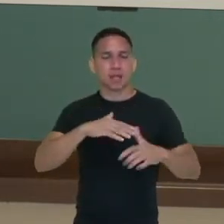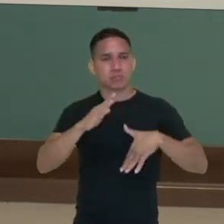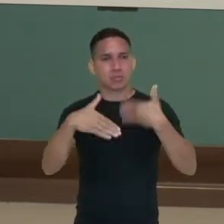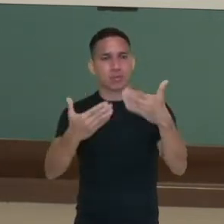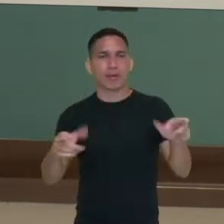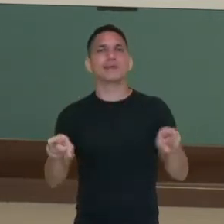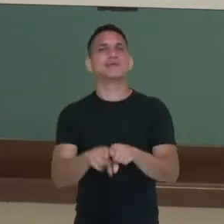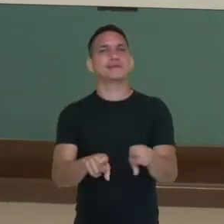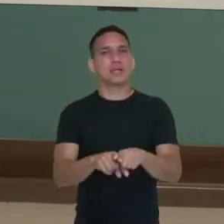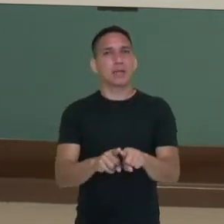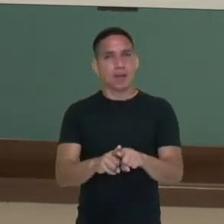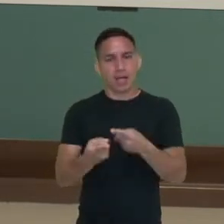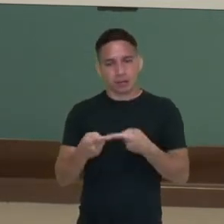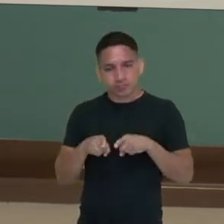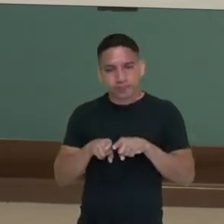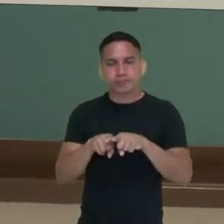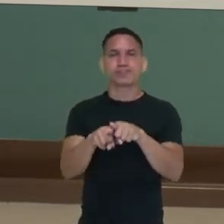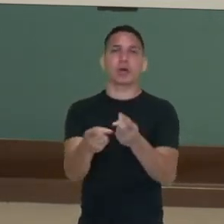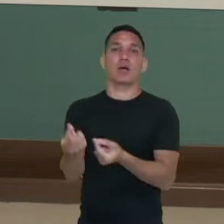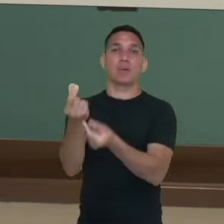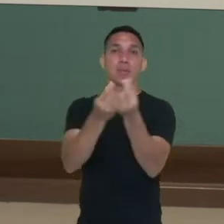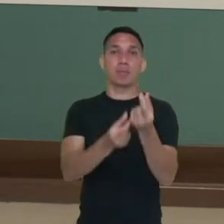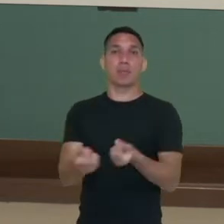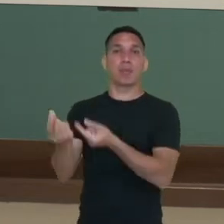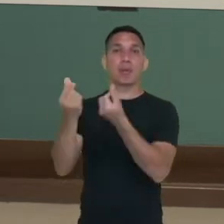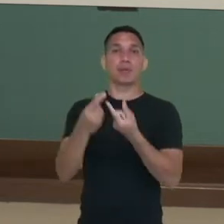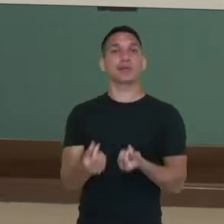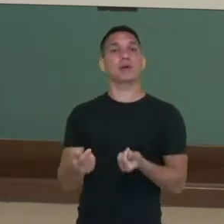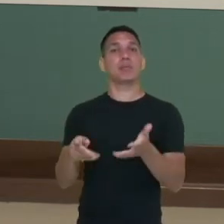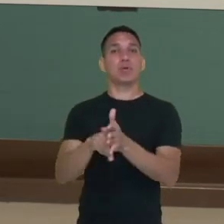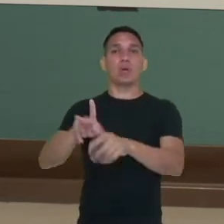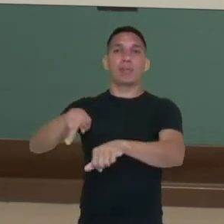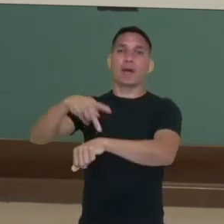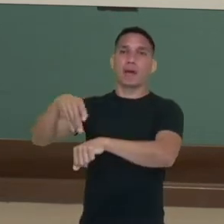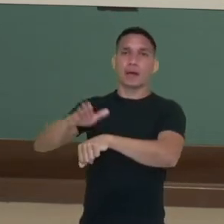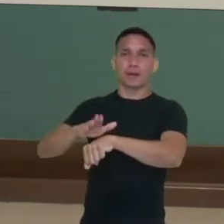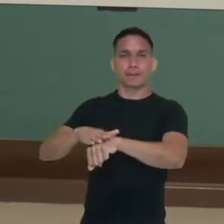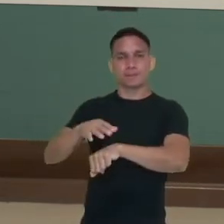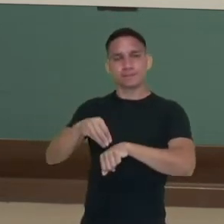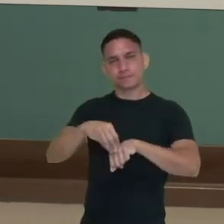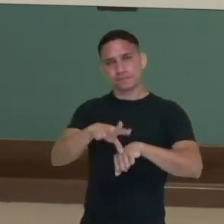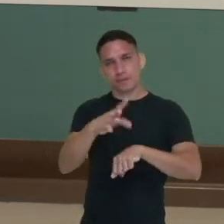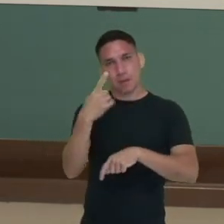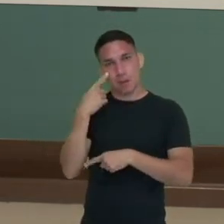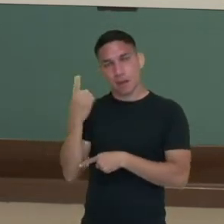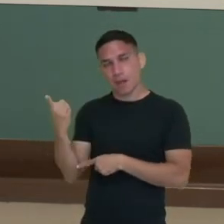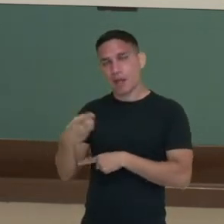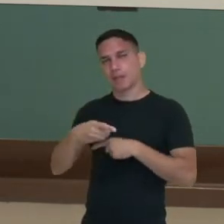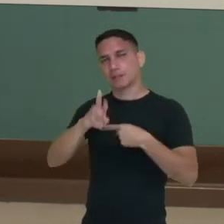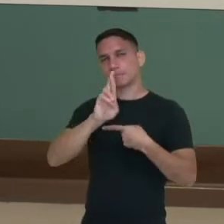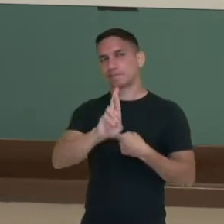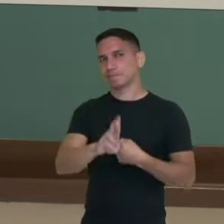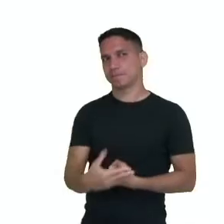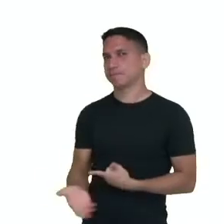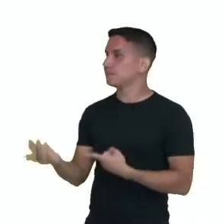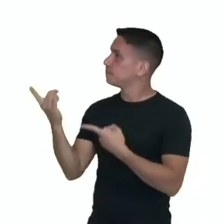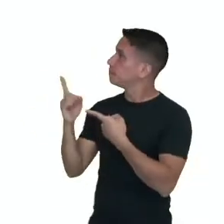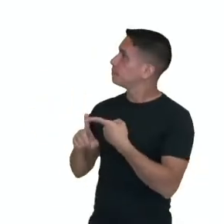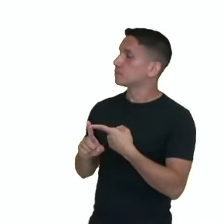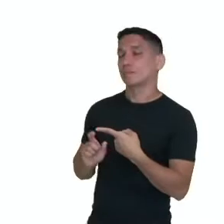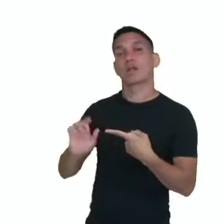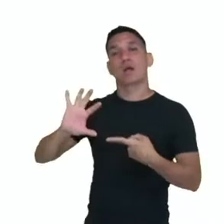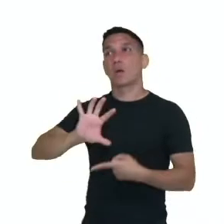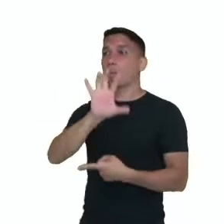o crescimento econômico dos países, né? Então, um dos exemplos, vamos pôr aqui então, né, alguns exemplos, olha só. Então, o continente